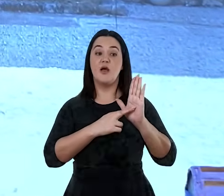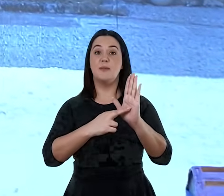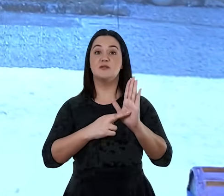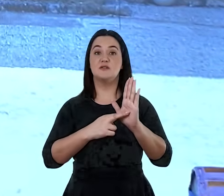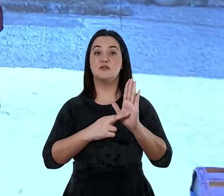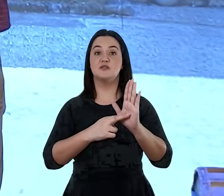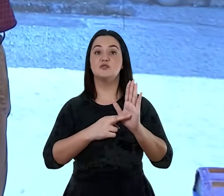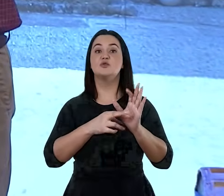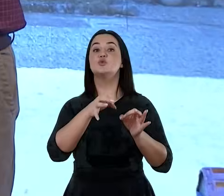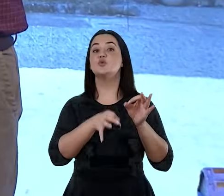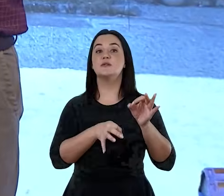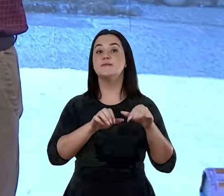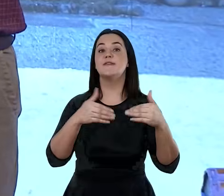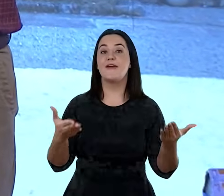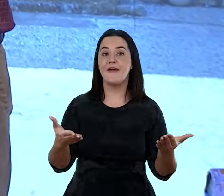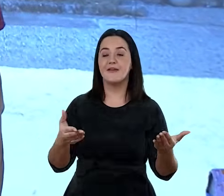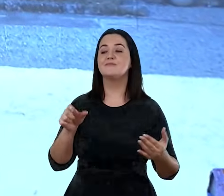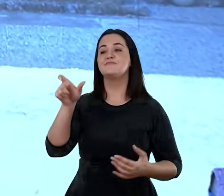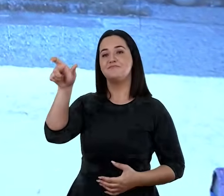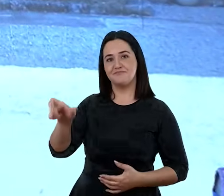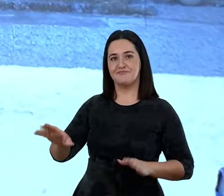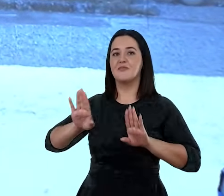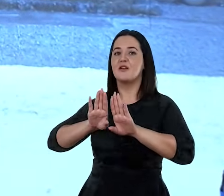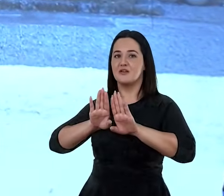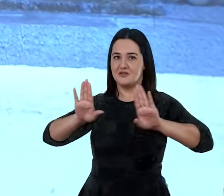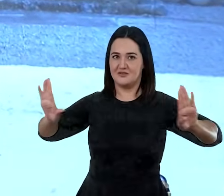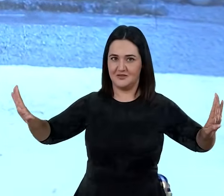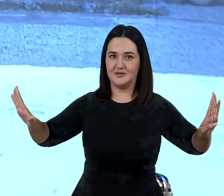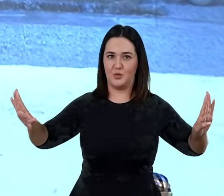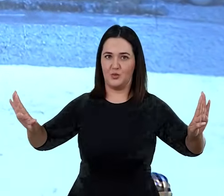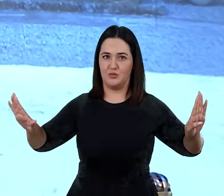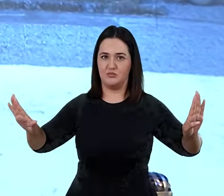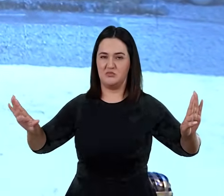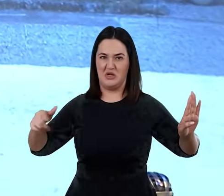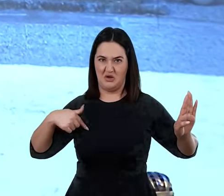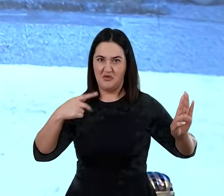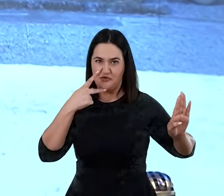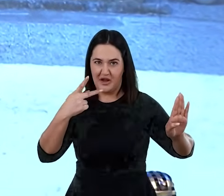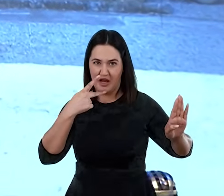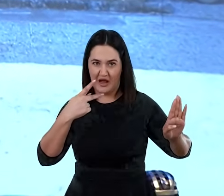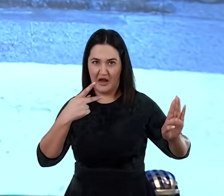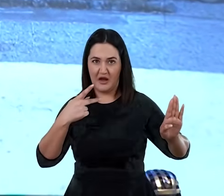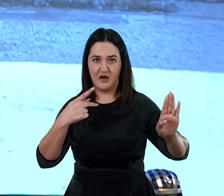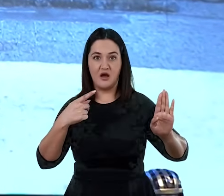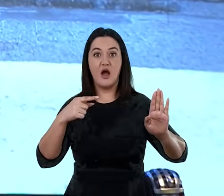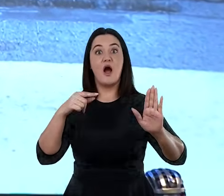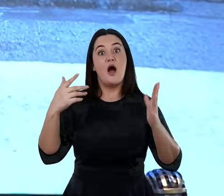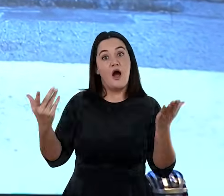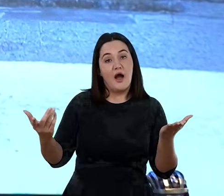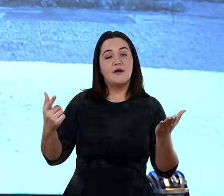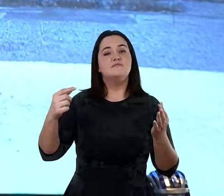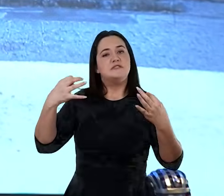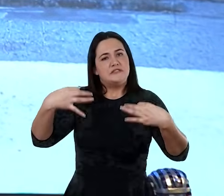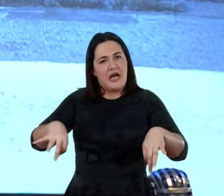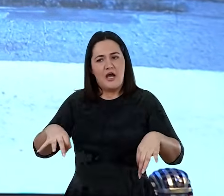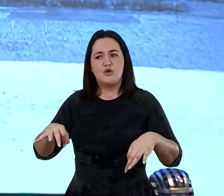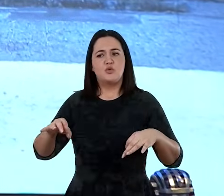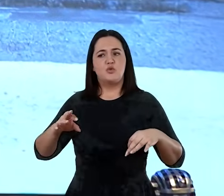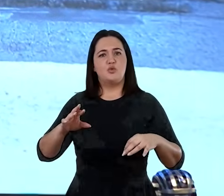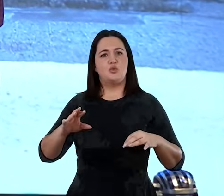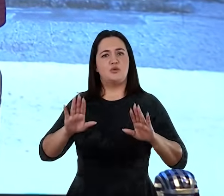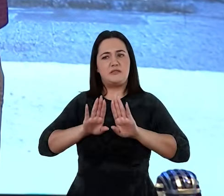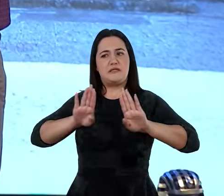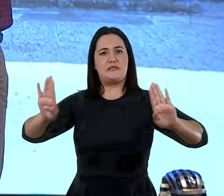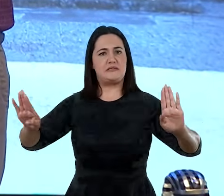desses juízes era exatamente Sansão, ou seja, eu não posso afirmar, para longe de qualquer questionamento, que